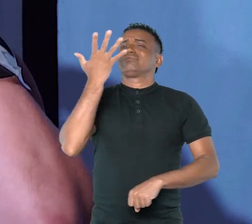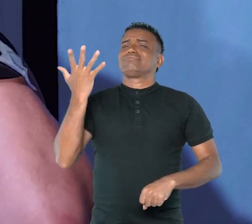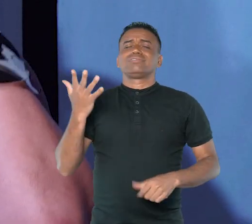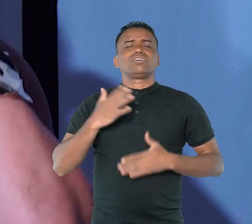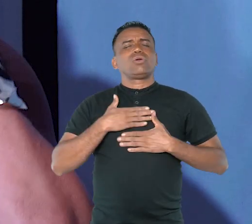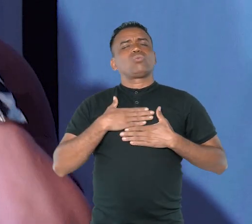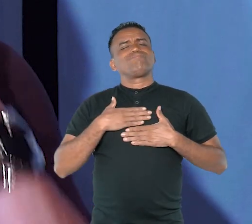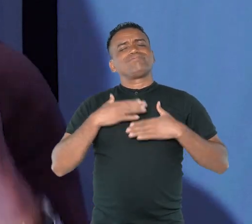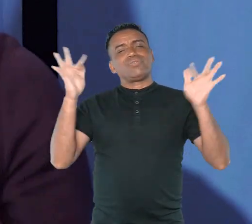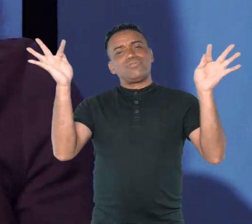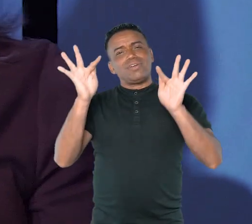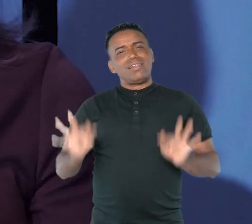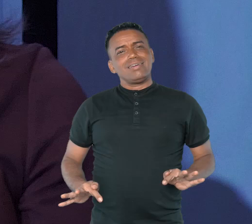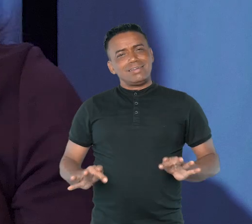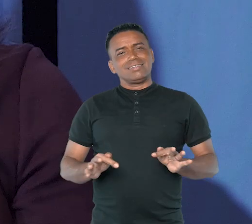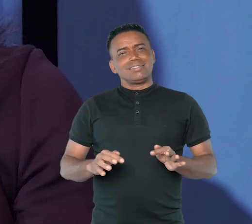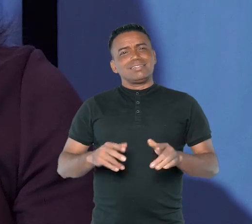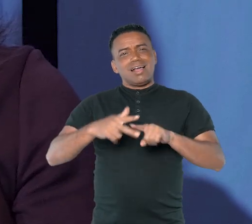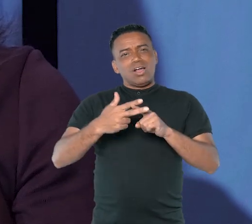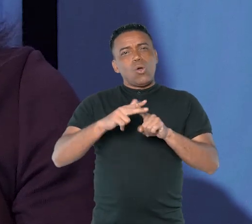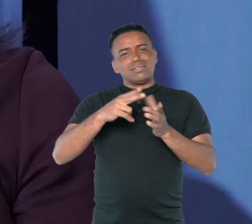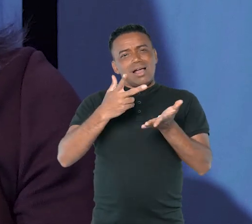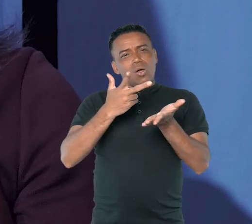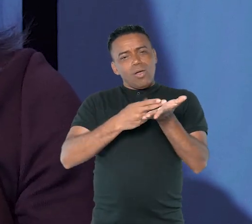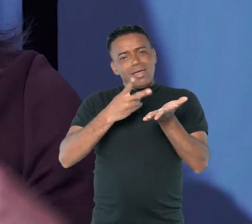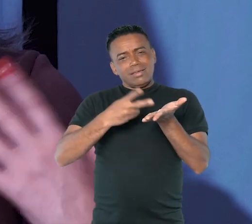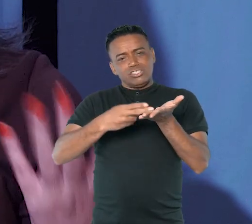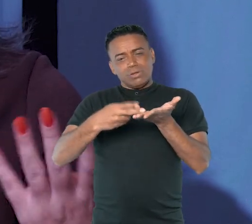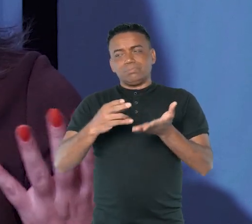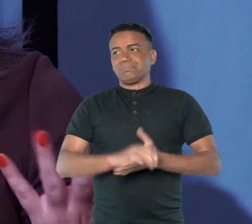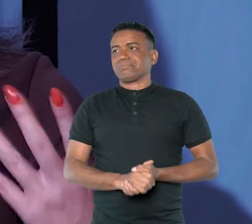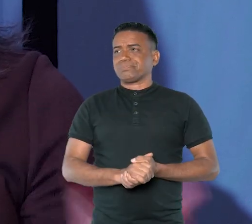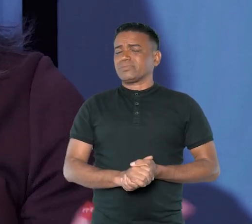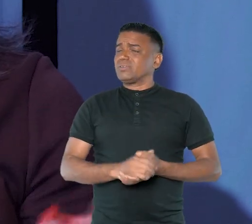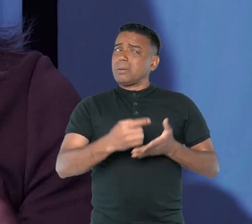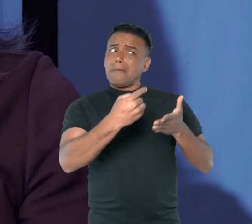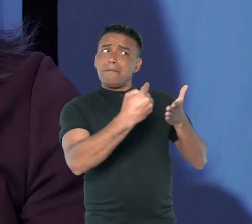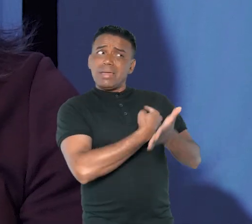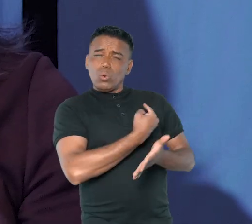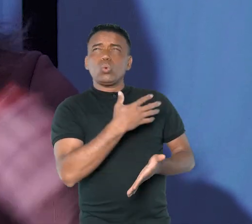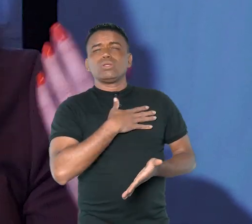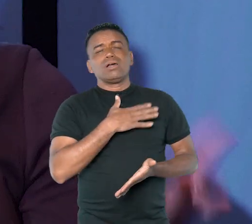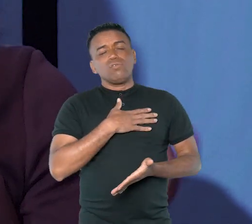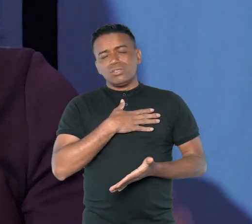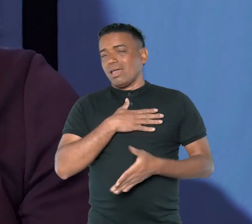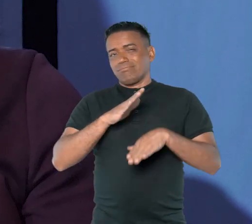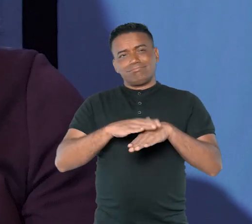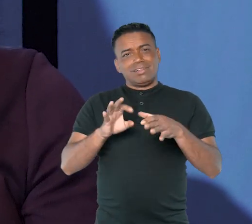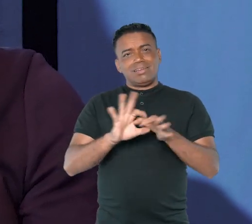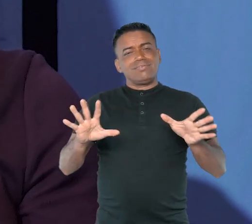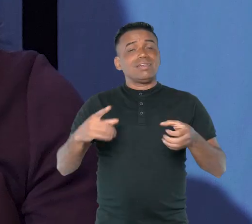muito feliz com essa edição. Sobre a sua pergunta, eu vou ser também bem espontânea, assim,